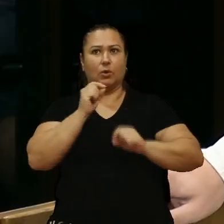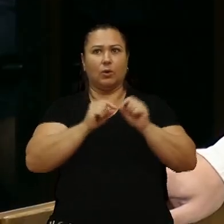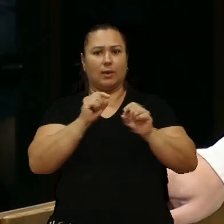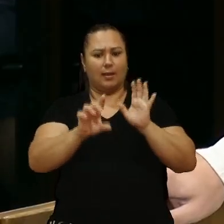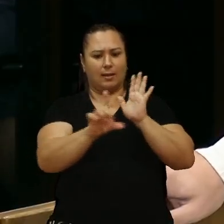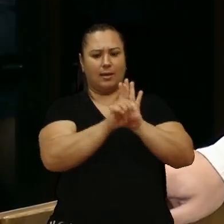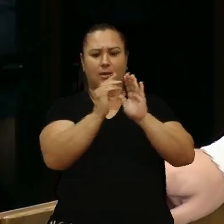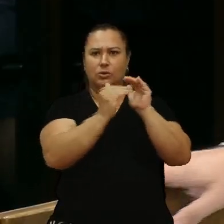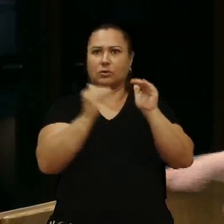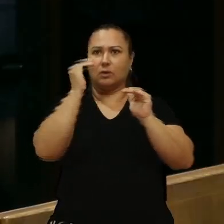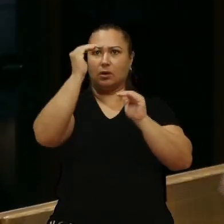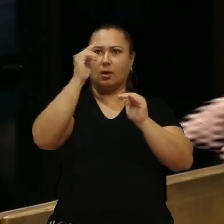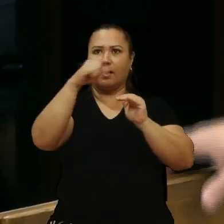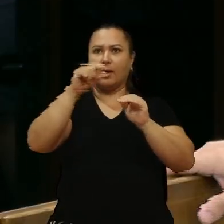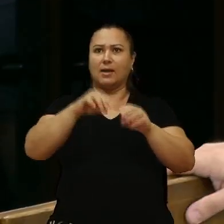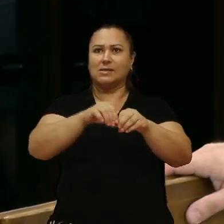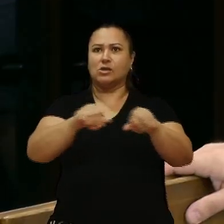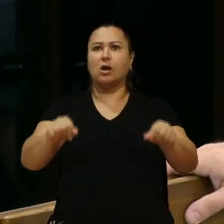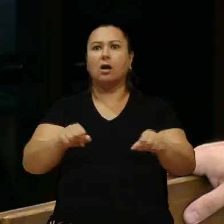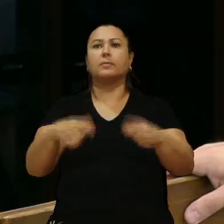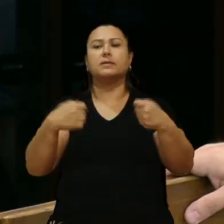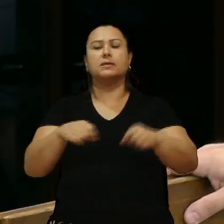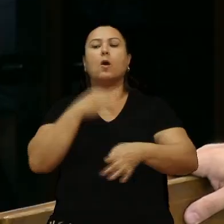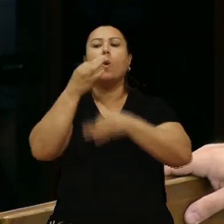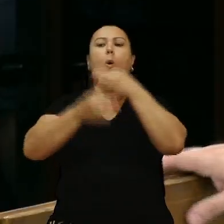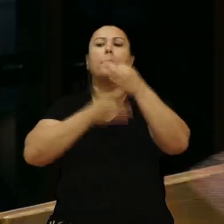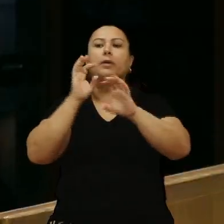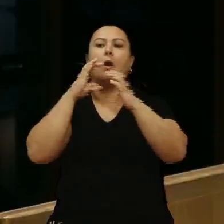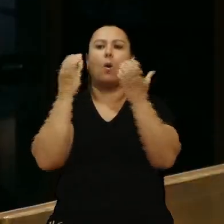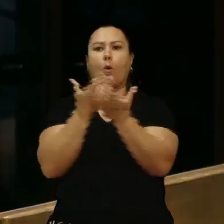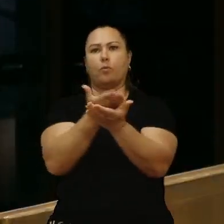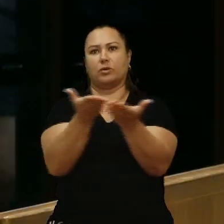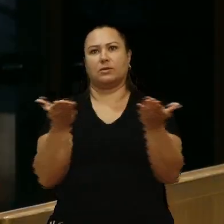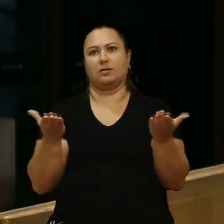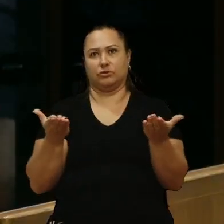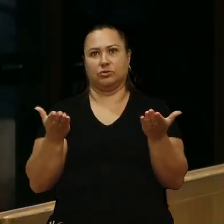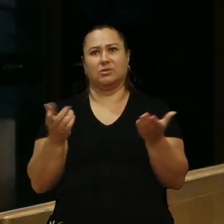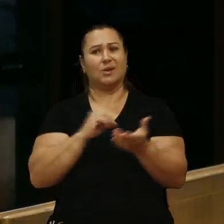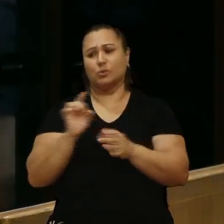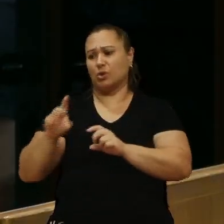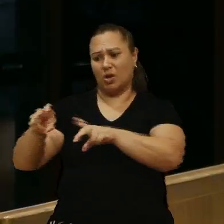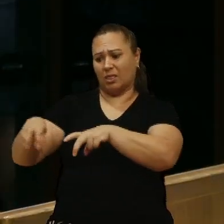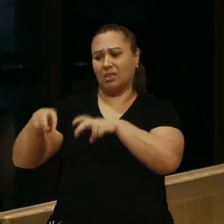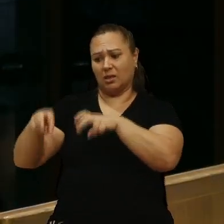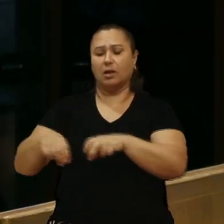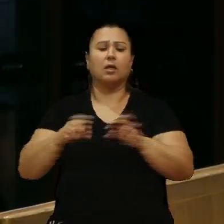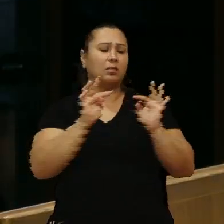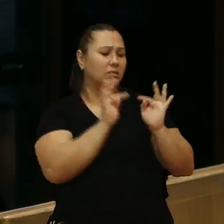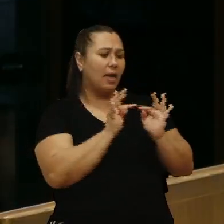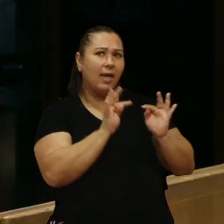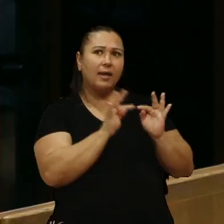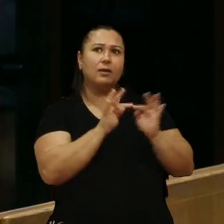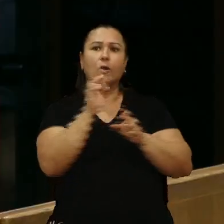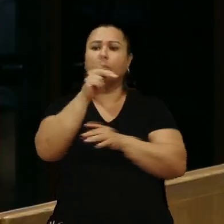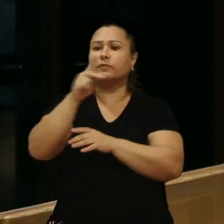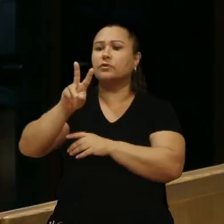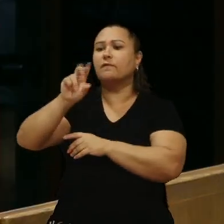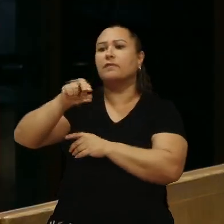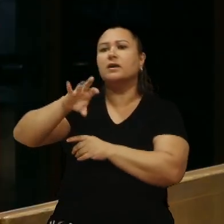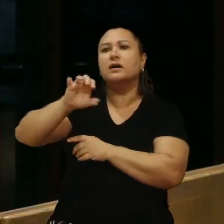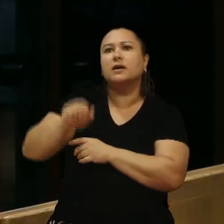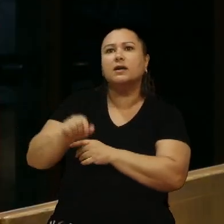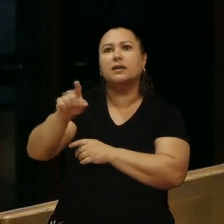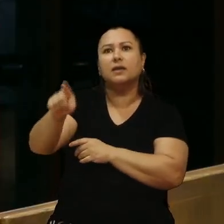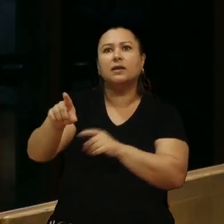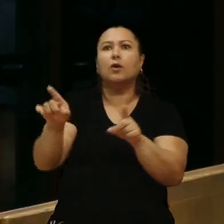essa, que é a lei do parcelamento do solo, ouvir as comunidades. E não só ouvir as comunidades do interior, ouvir os técnicos, como a professora Vânia, que eu pedi para oficiar,